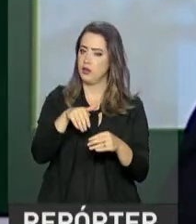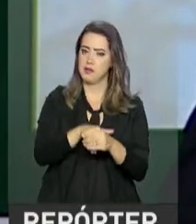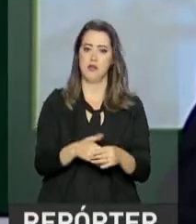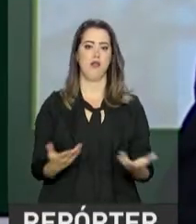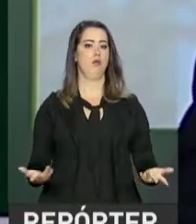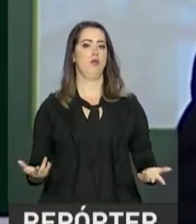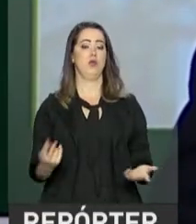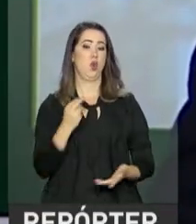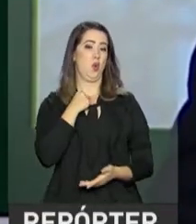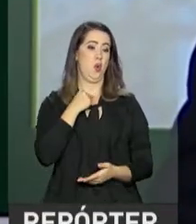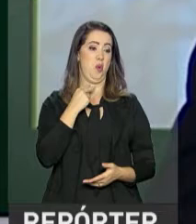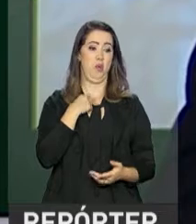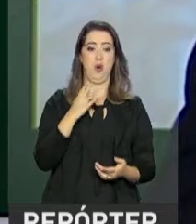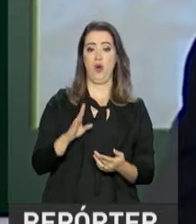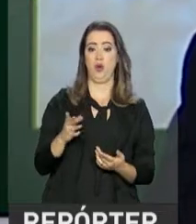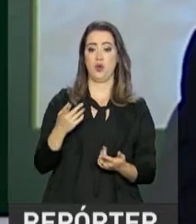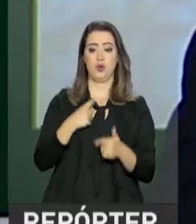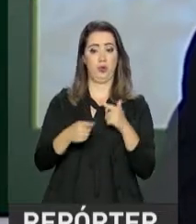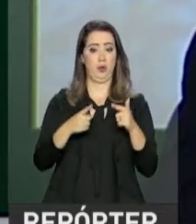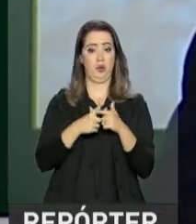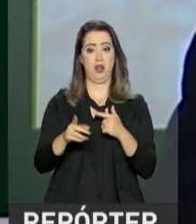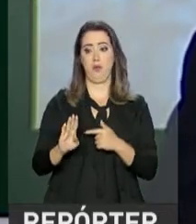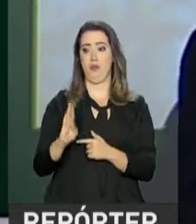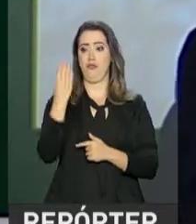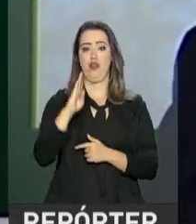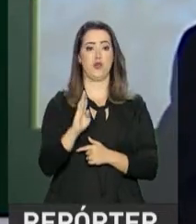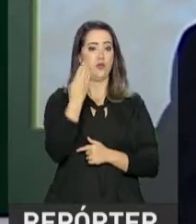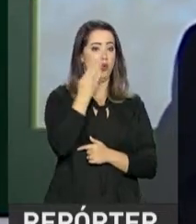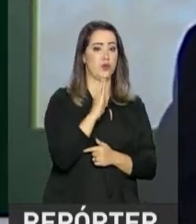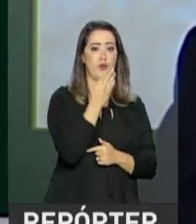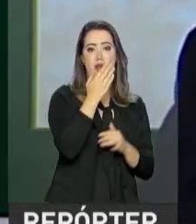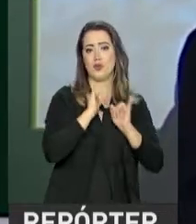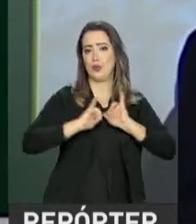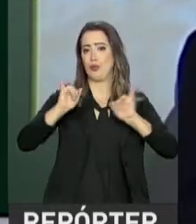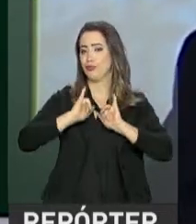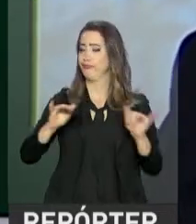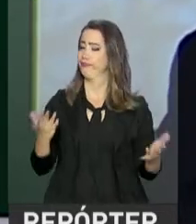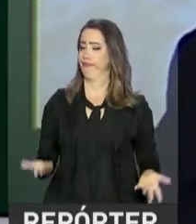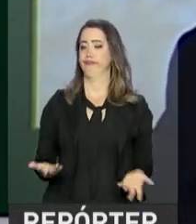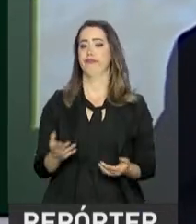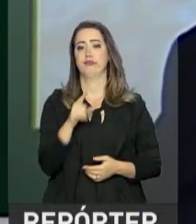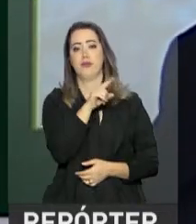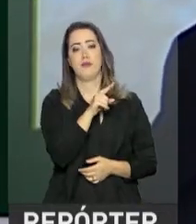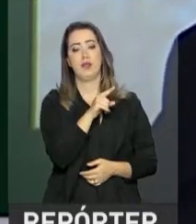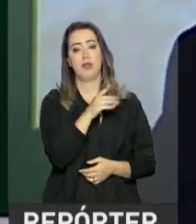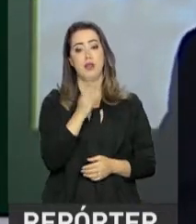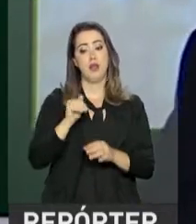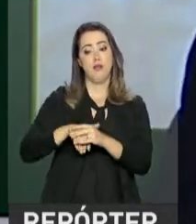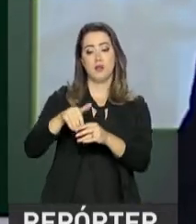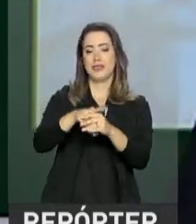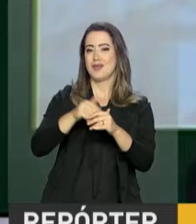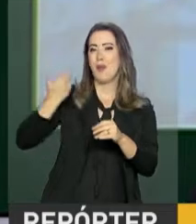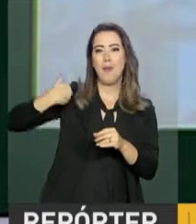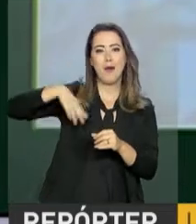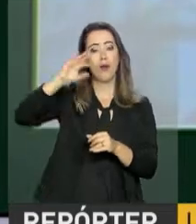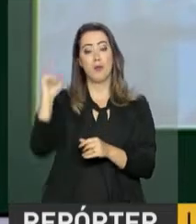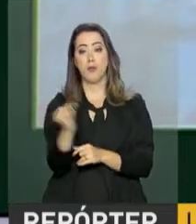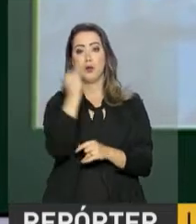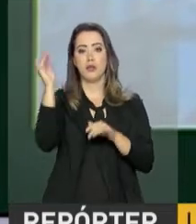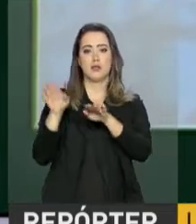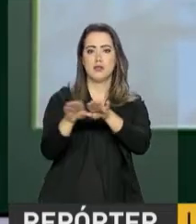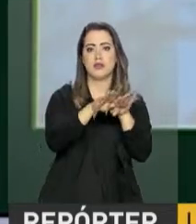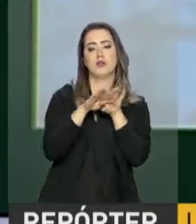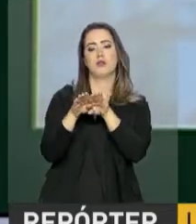pode sofrer contaminação das fake news. Eleições significa, acima de tudo, o maior espetáculo da democracia.